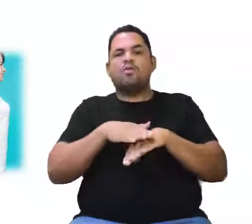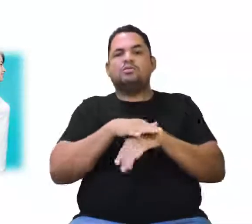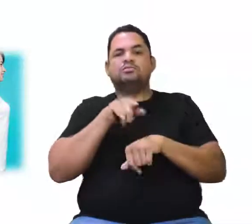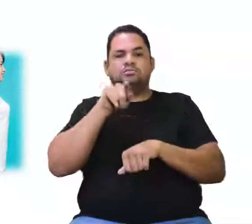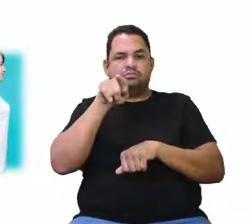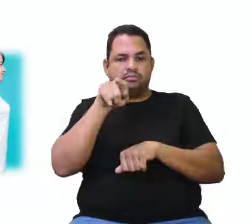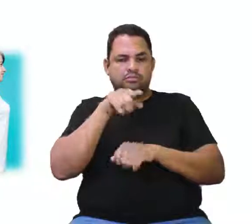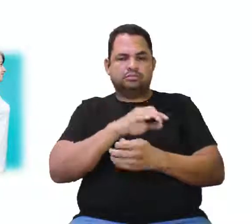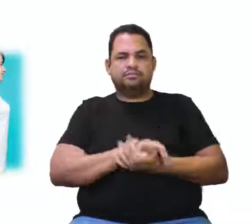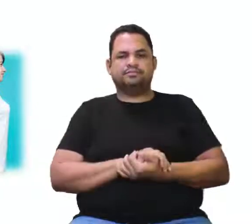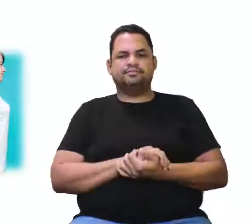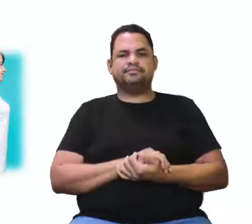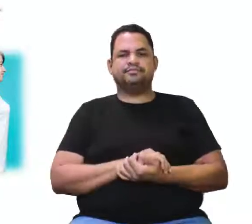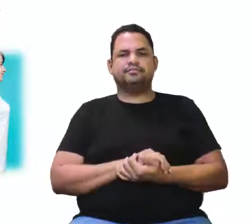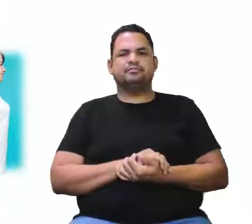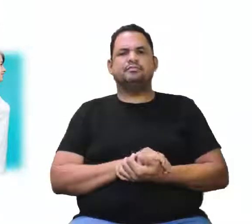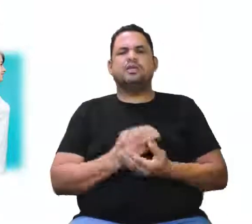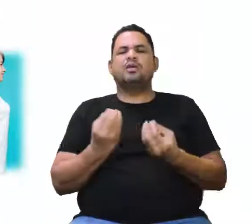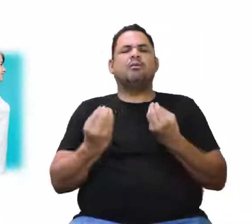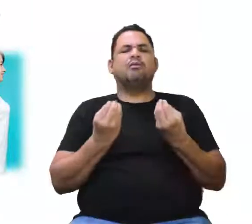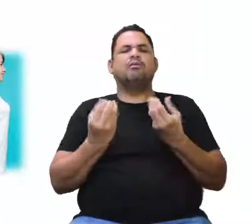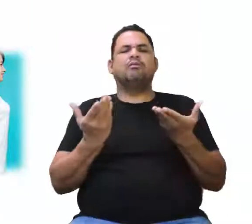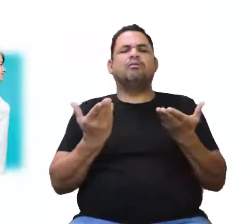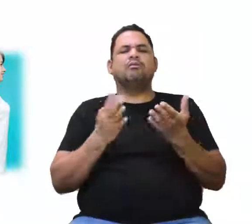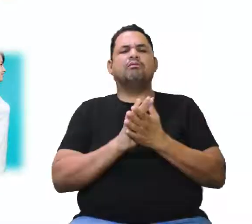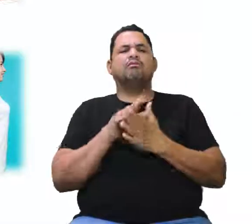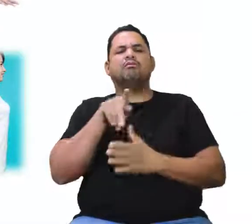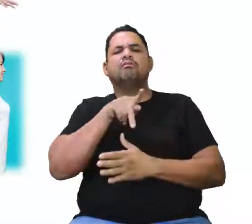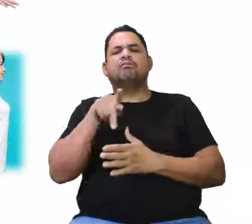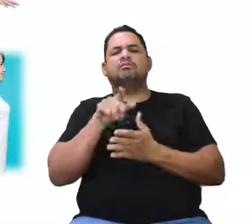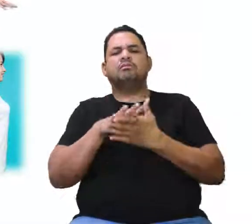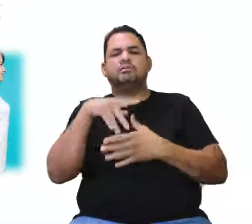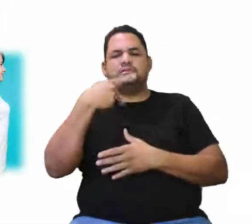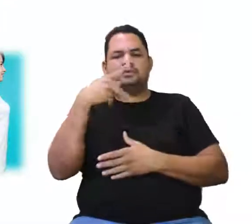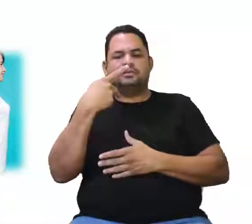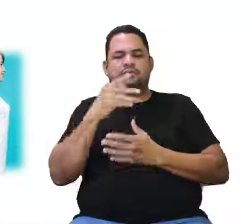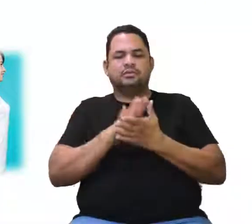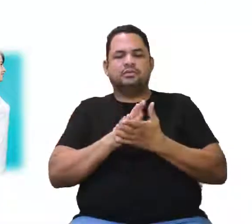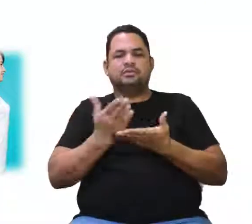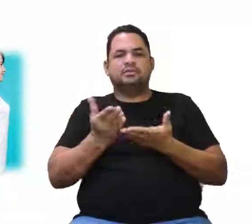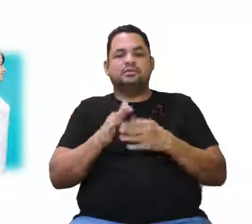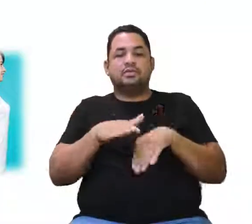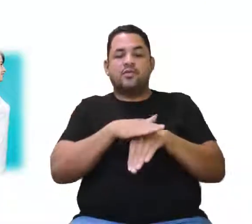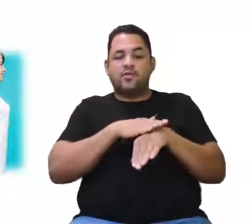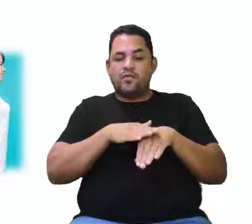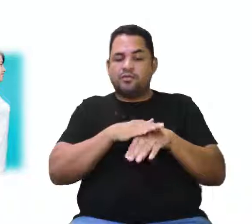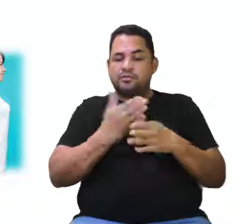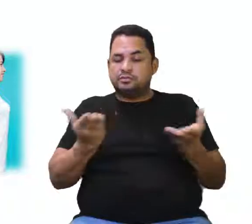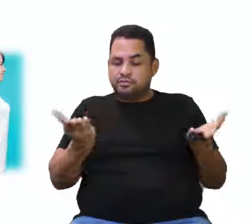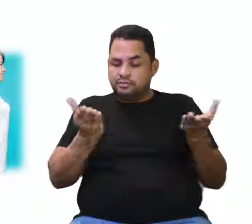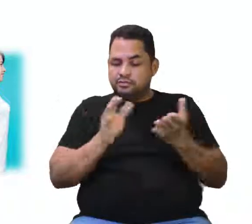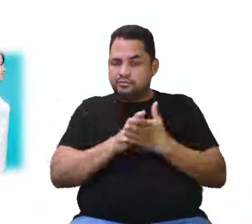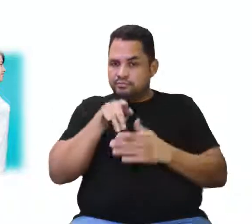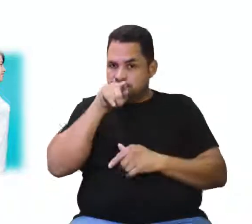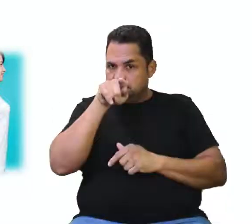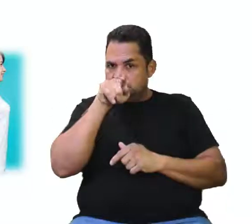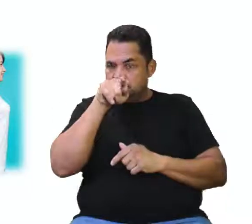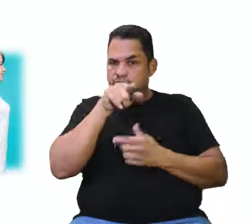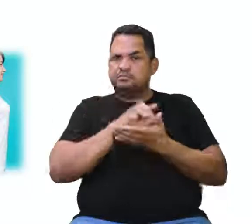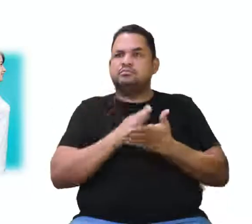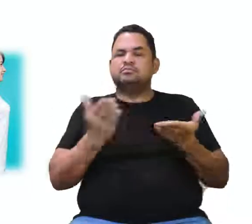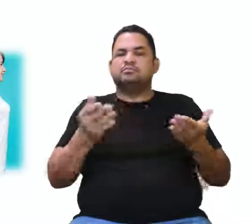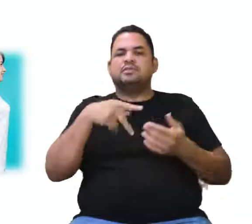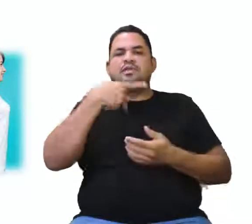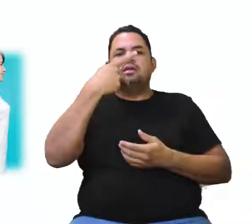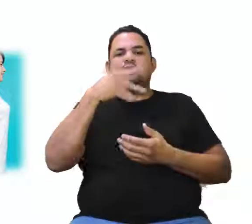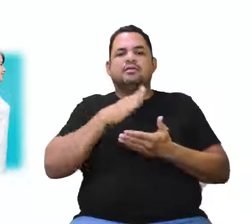diretamente com você. Aí você diz, mas como assim, professora? Antes a senhora não estava conversando com a gente, não. Agora a conversa é exatamente com você. Nós vamos